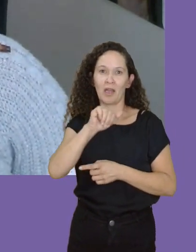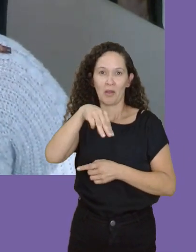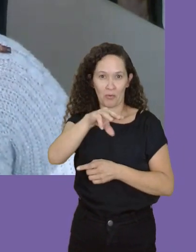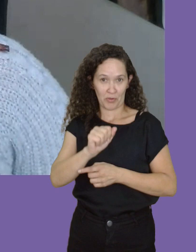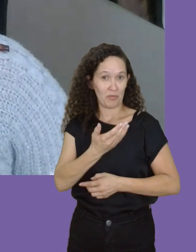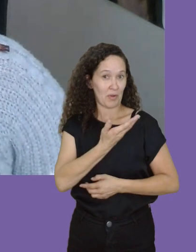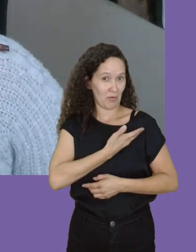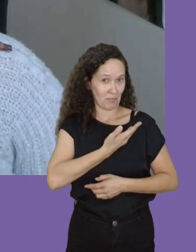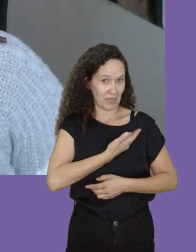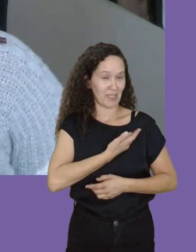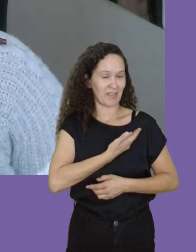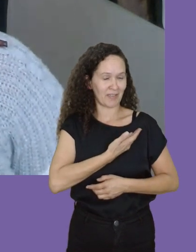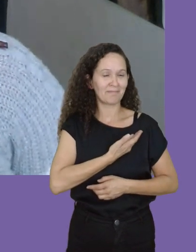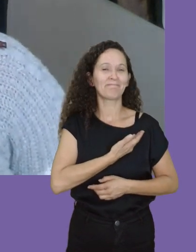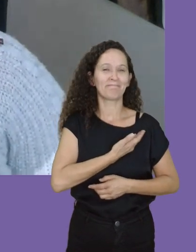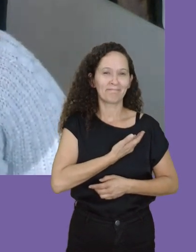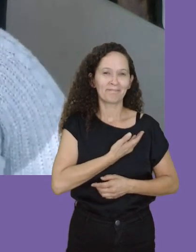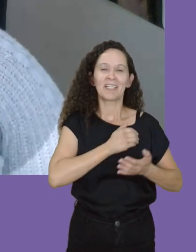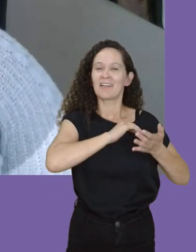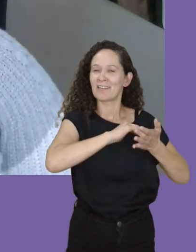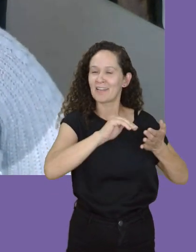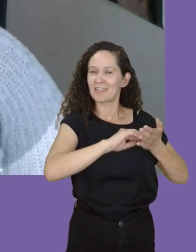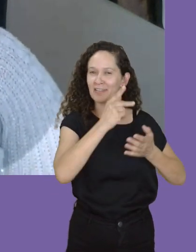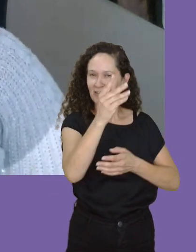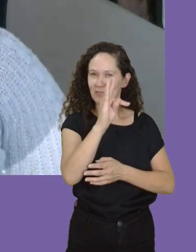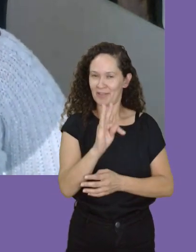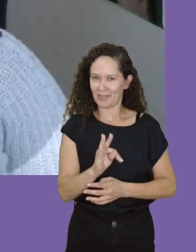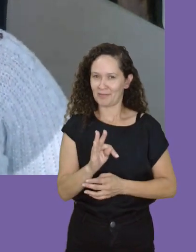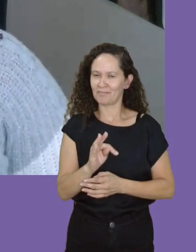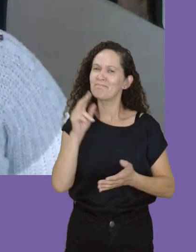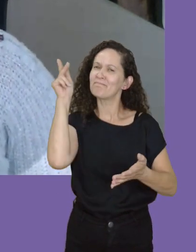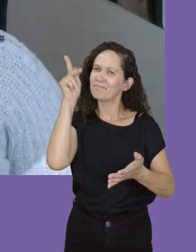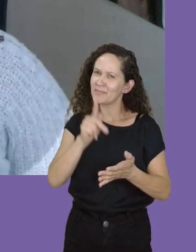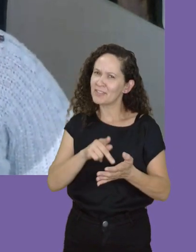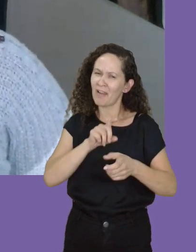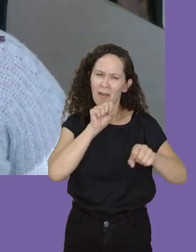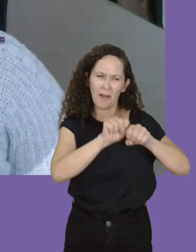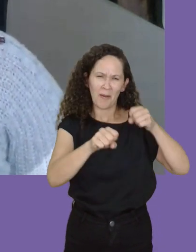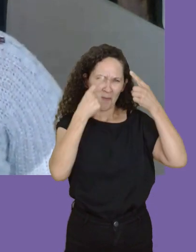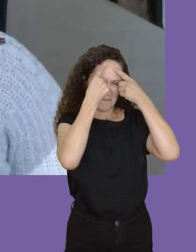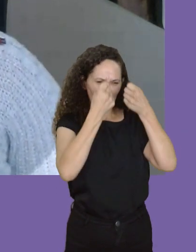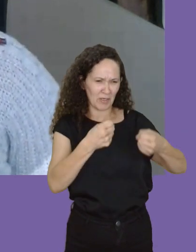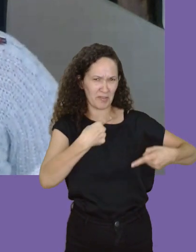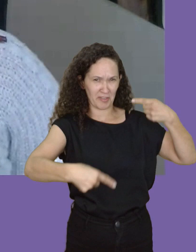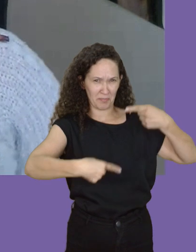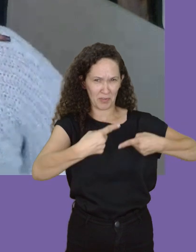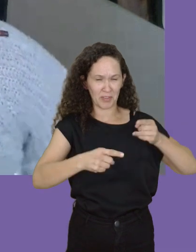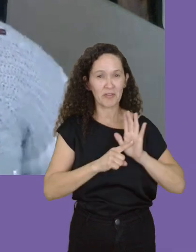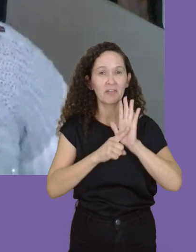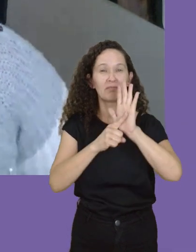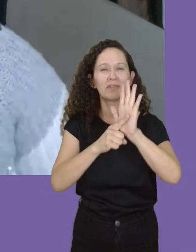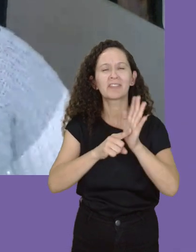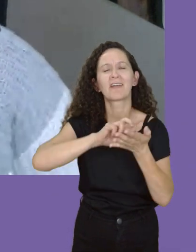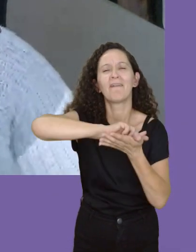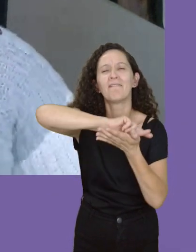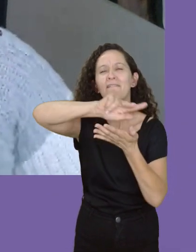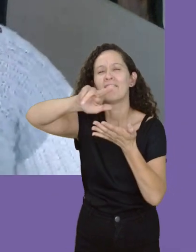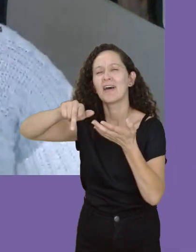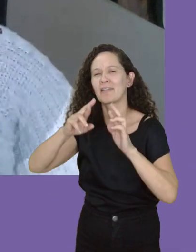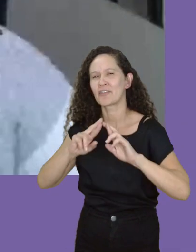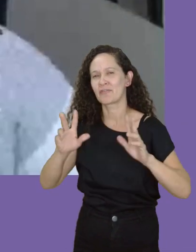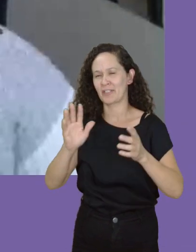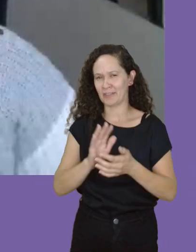aí de ativo das secretarias do PT. De fato, a violência política ela se expressa das mais variadas